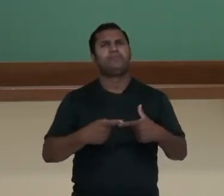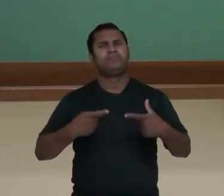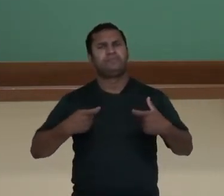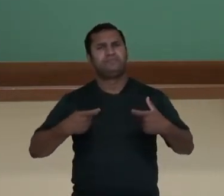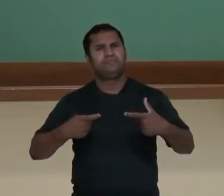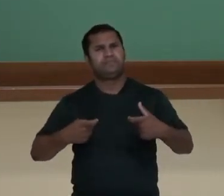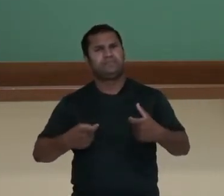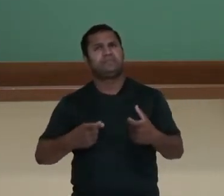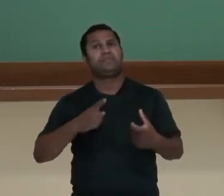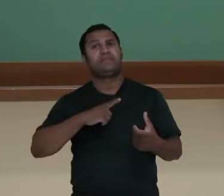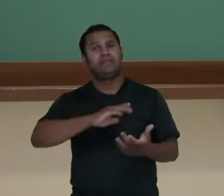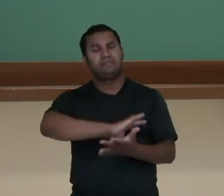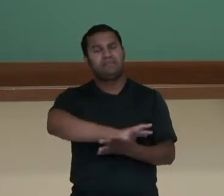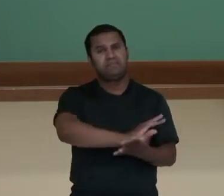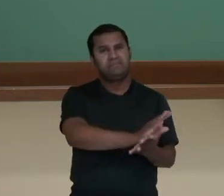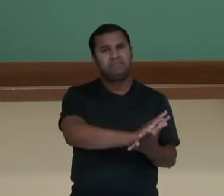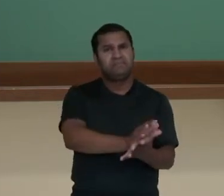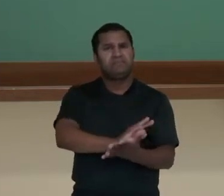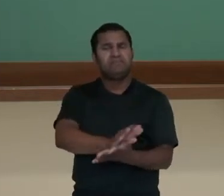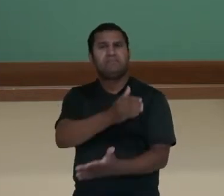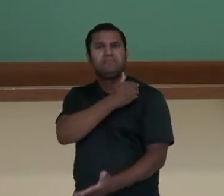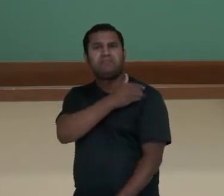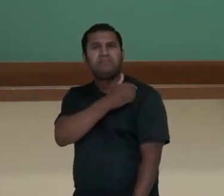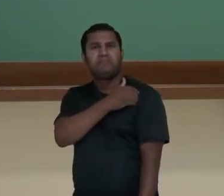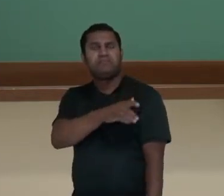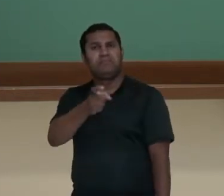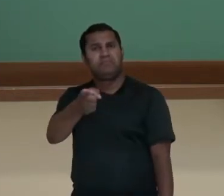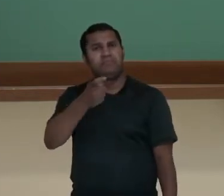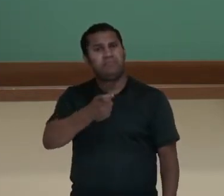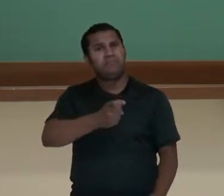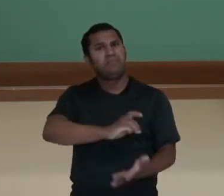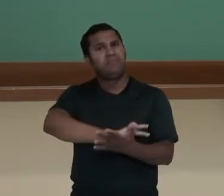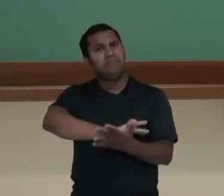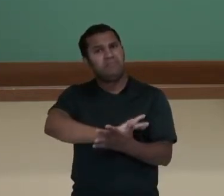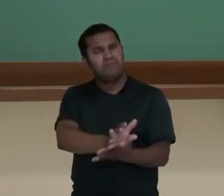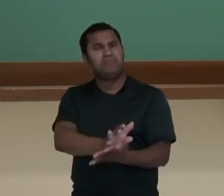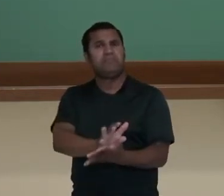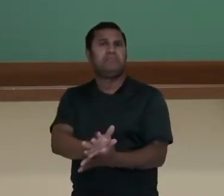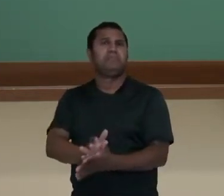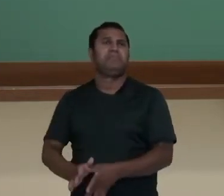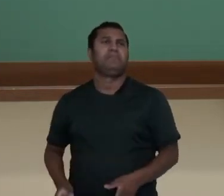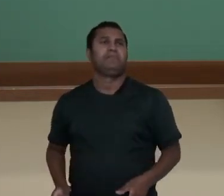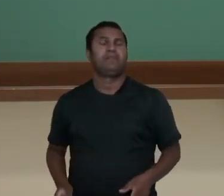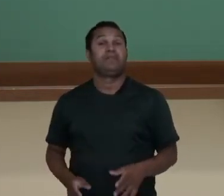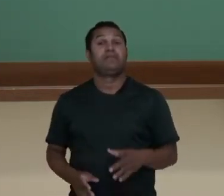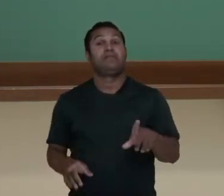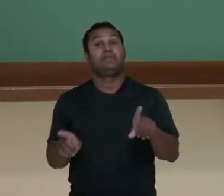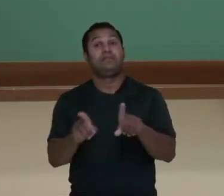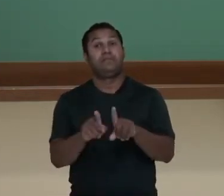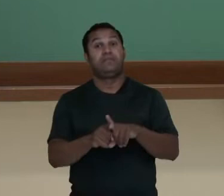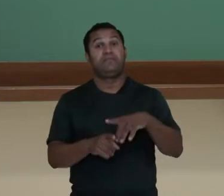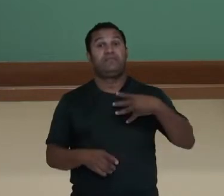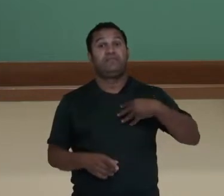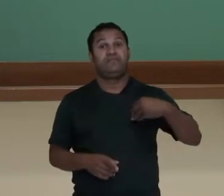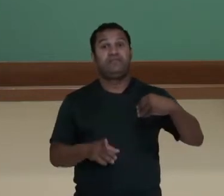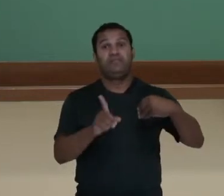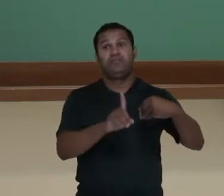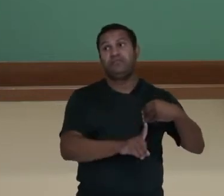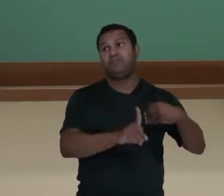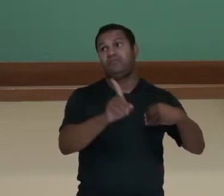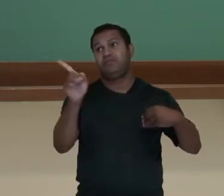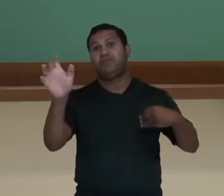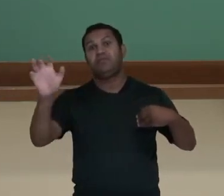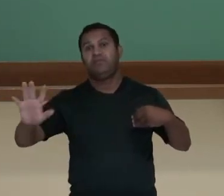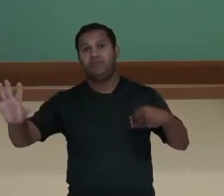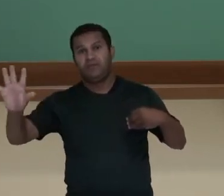os sírios, né, com os povos sírios chegando à Europa, mais recentemente com os povos ucranianos saindo da Ucrânia,